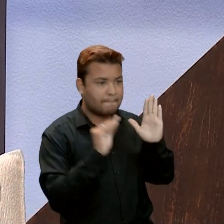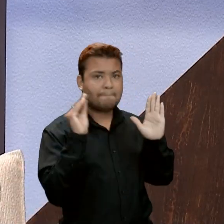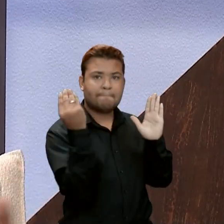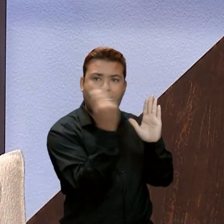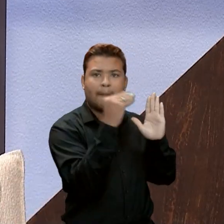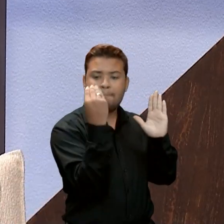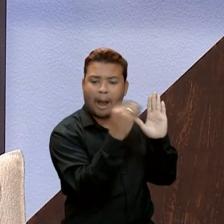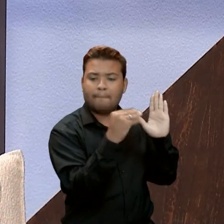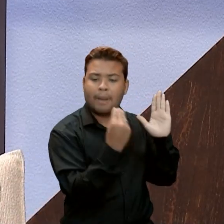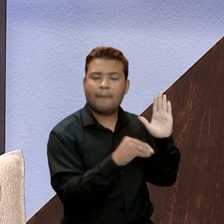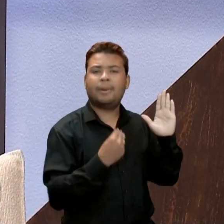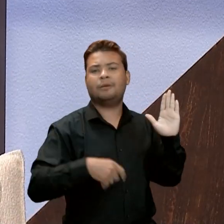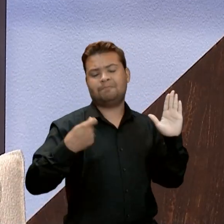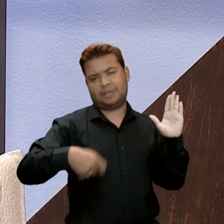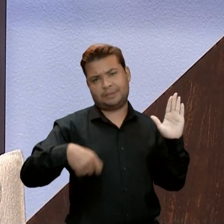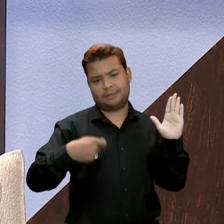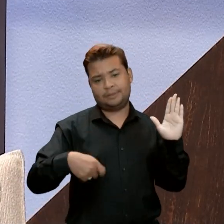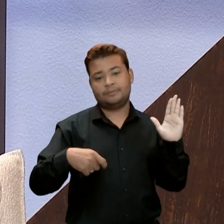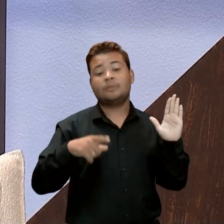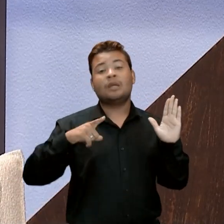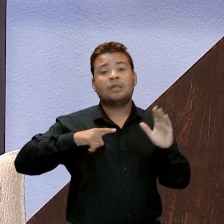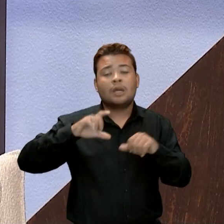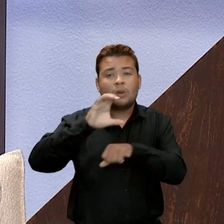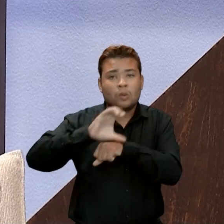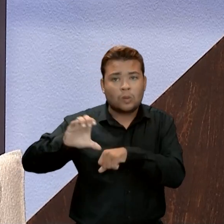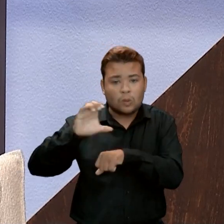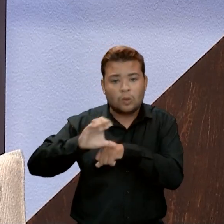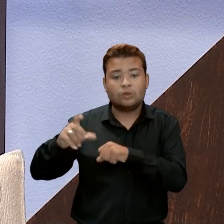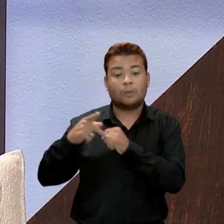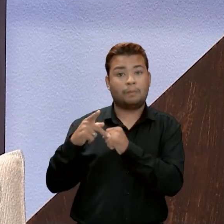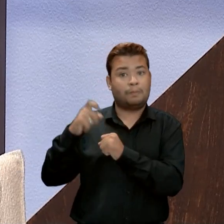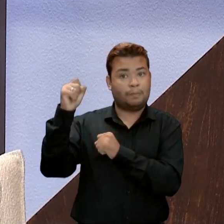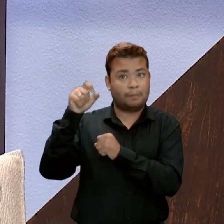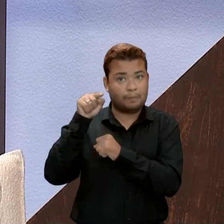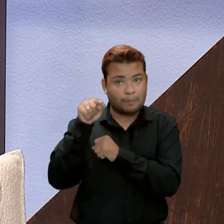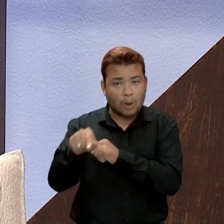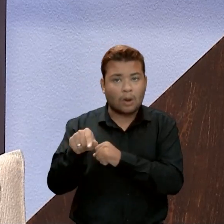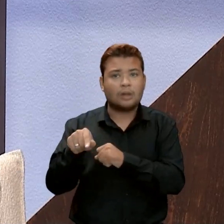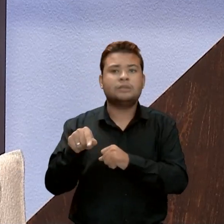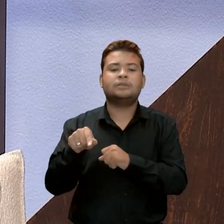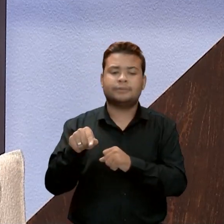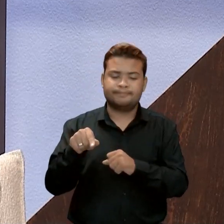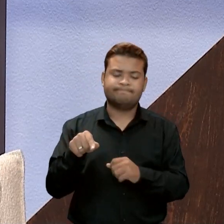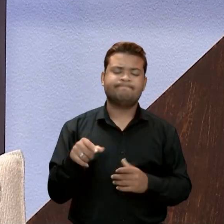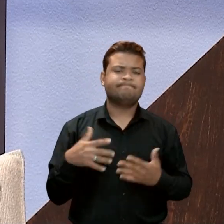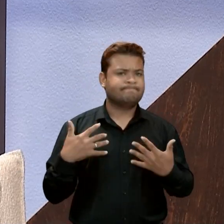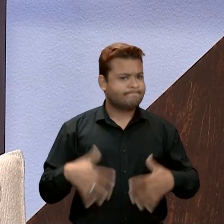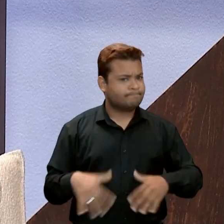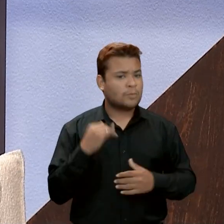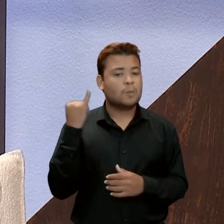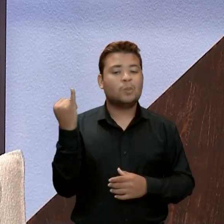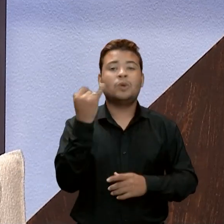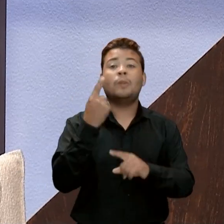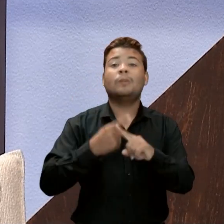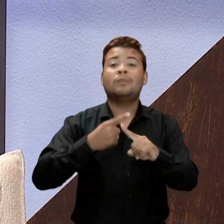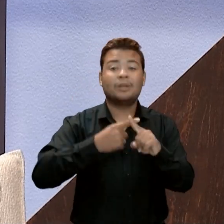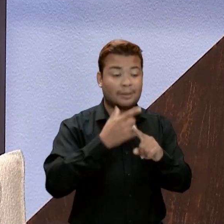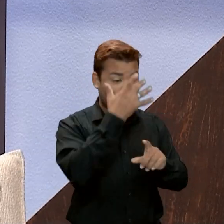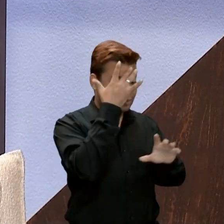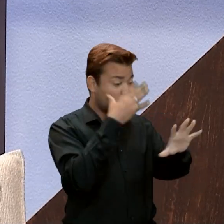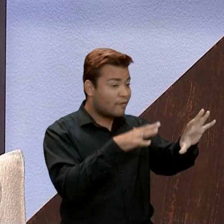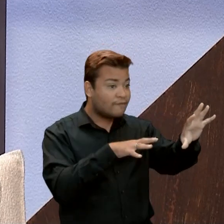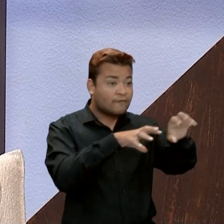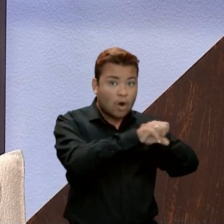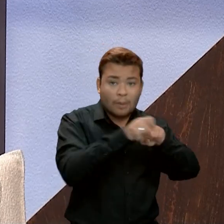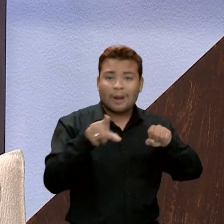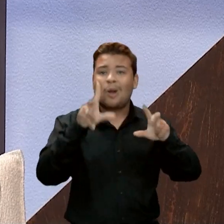os cursos de pós-graduação lato sensu, eles cumprem um papel muito importante, porque eles são complementares à formação de